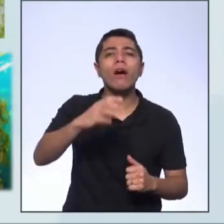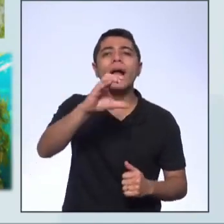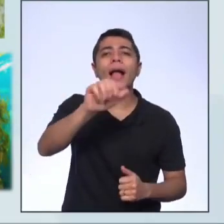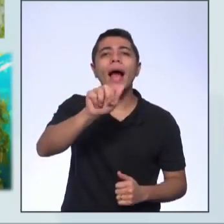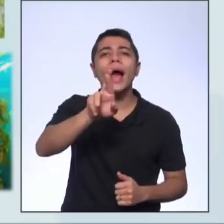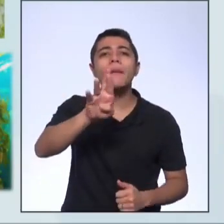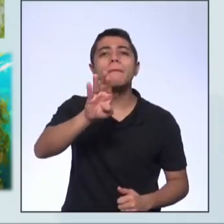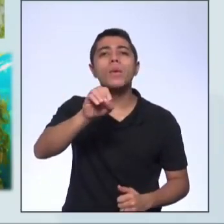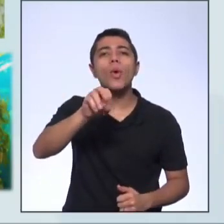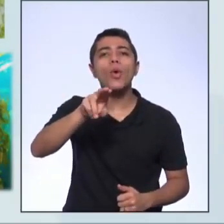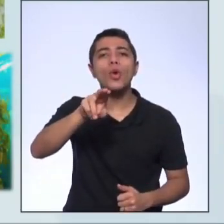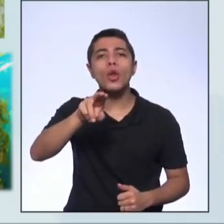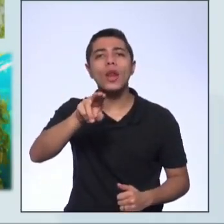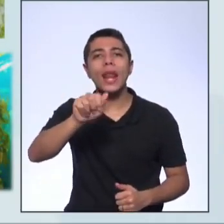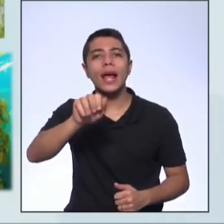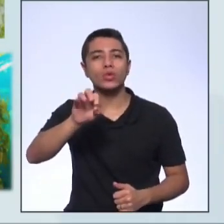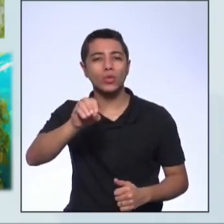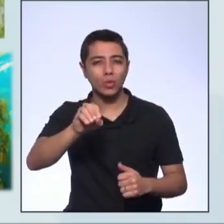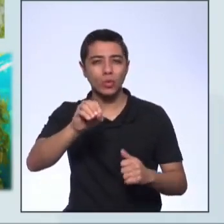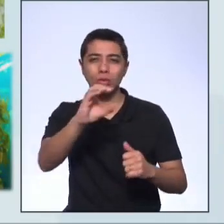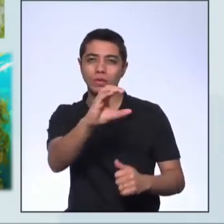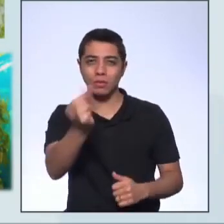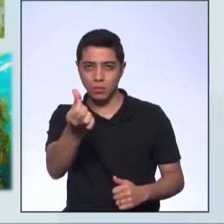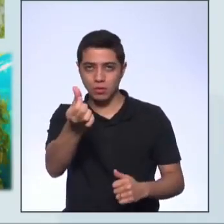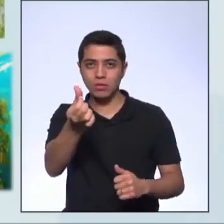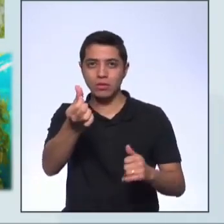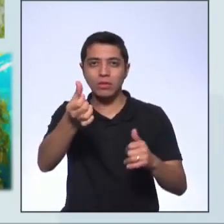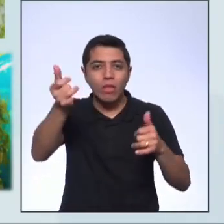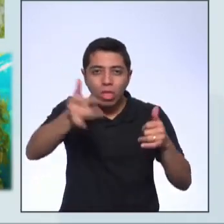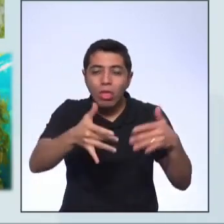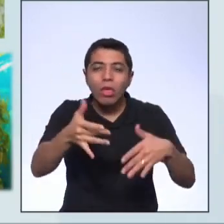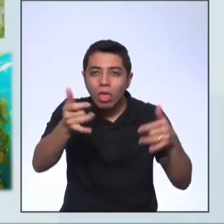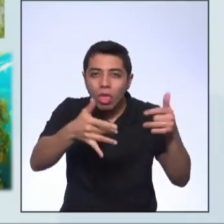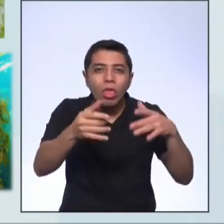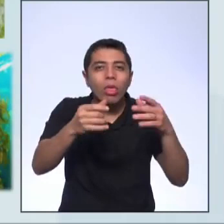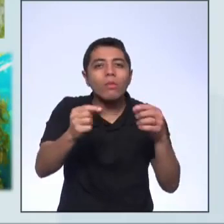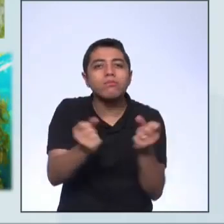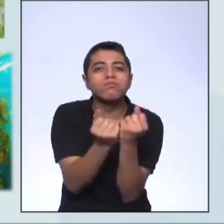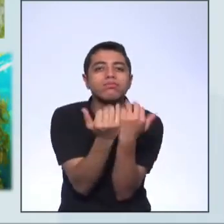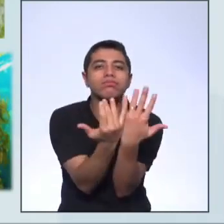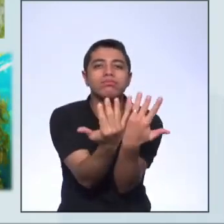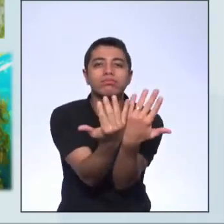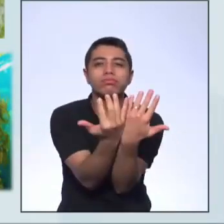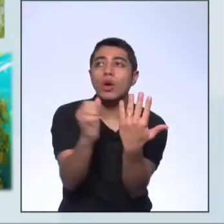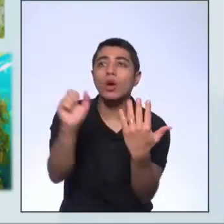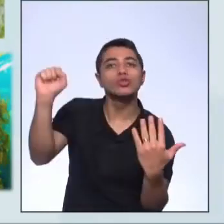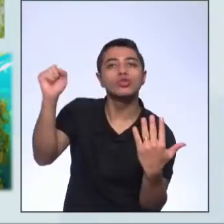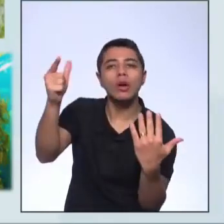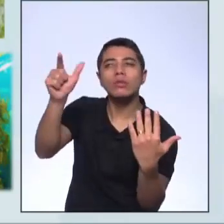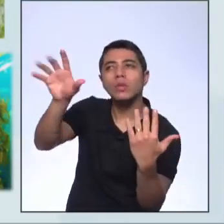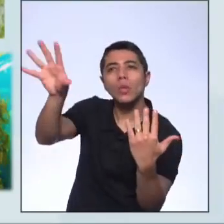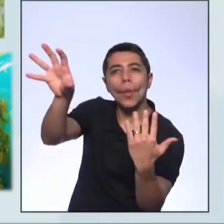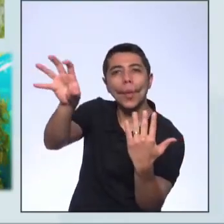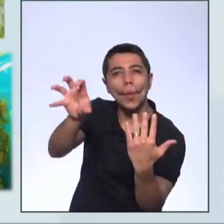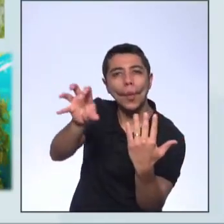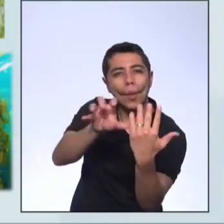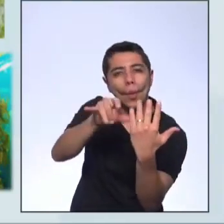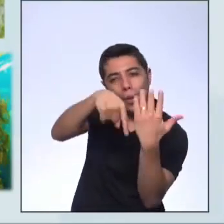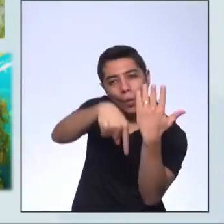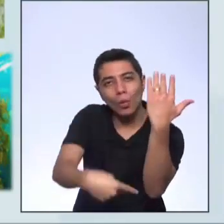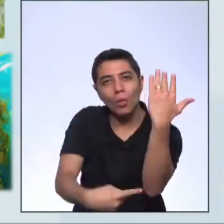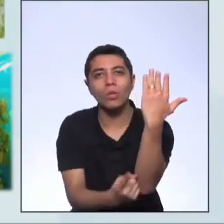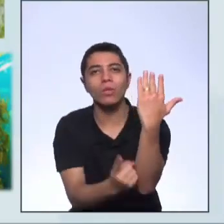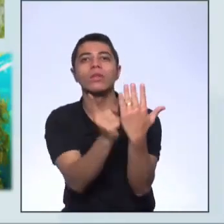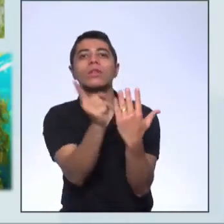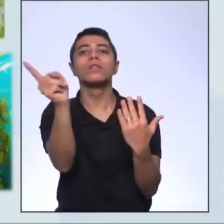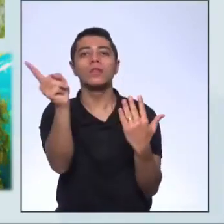Possuem cloroplastos, tá? Para esse processo aí de fotossíntese. Fazem parte do fitoplâncton, então algas unicelulares e as